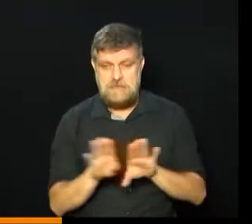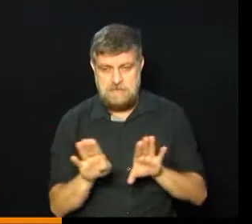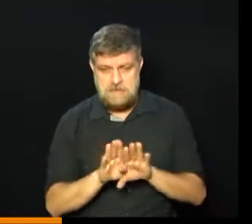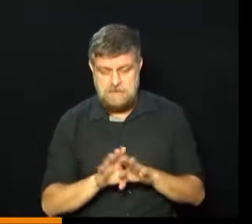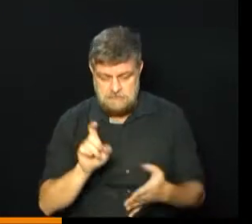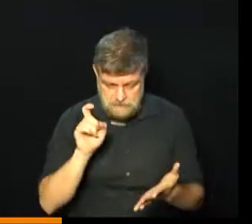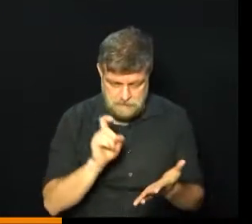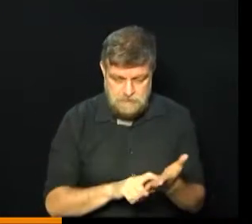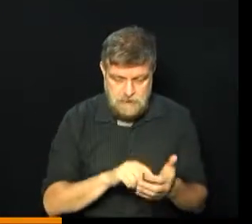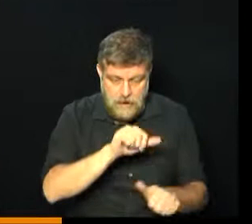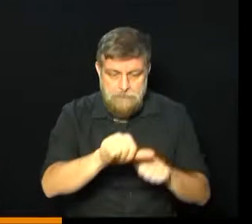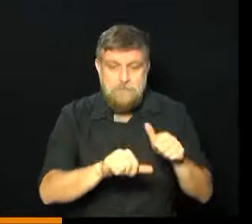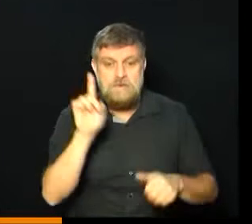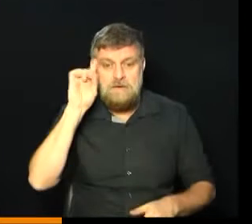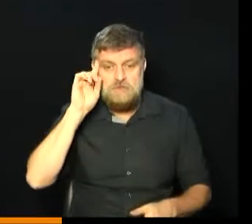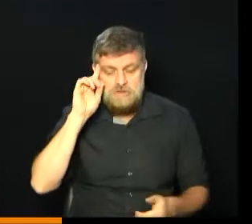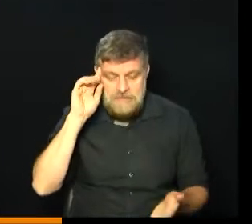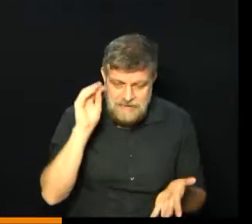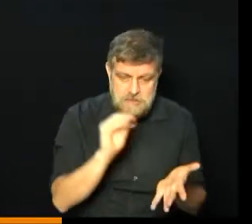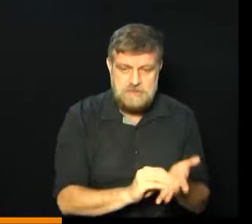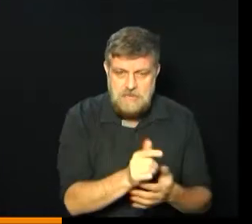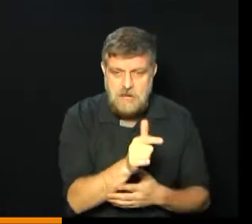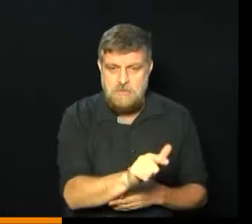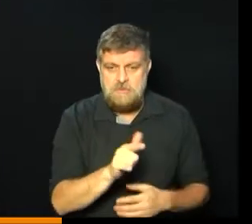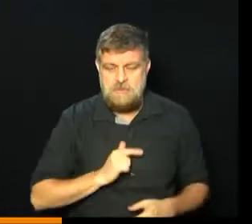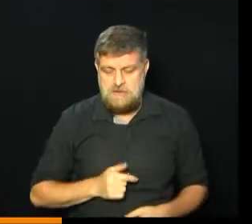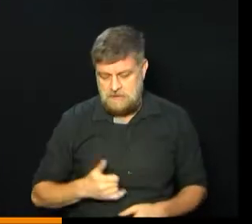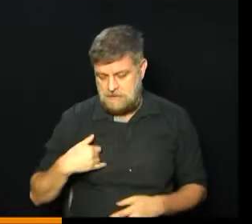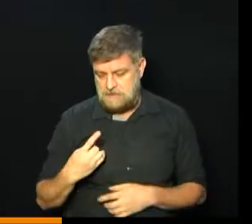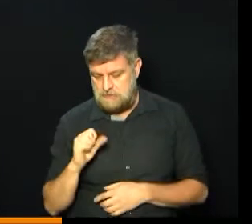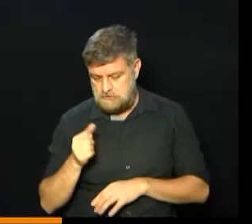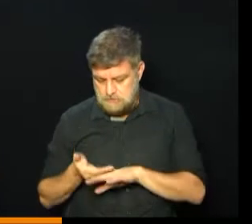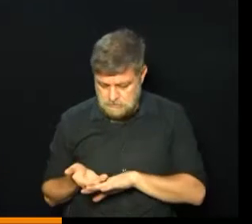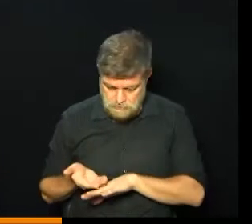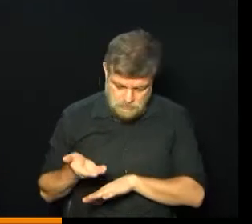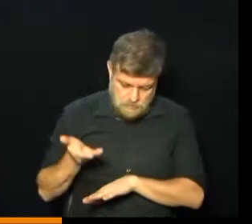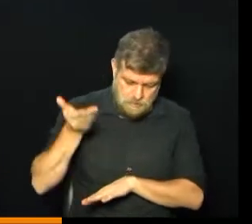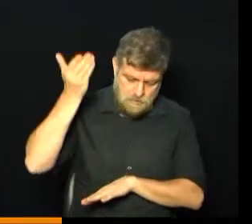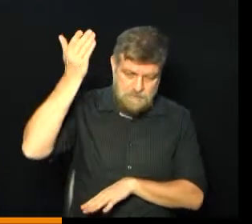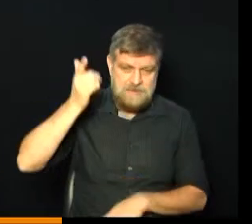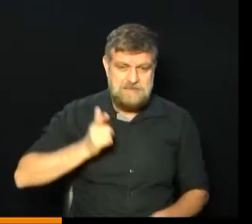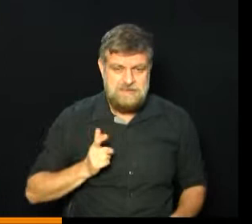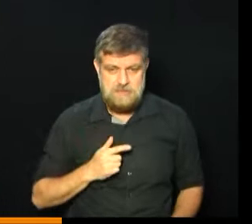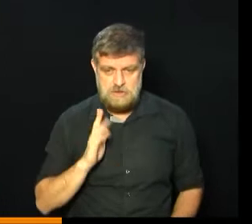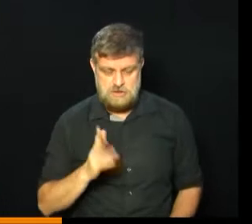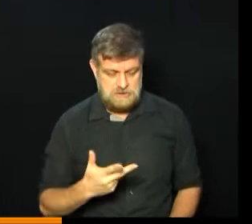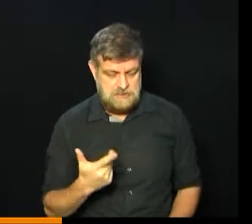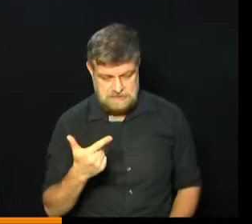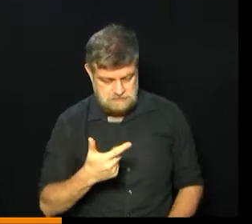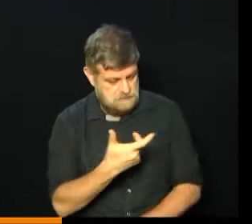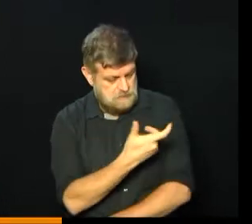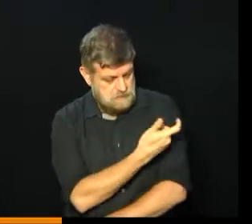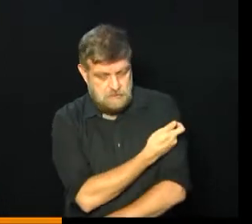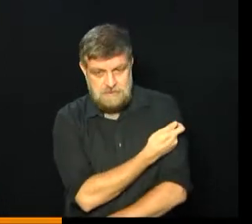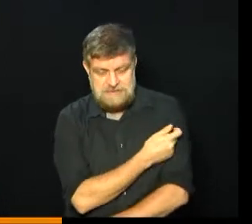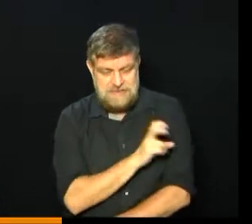pode acessar e reagendar 12 adicional para pessoas com 18 anos ou mais que receberam a segunda